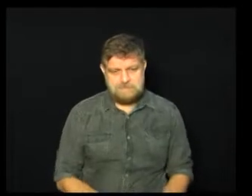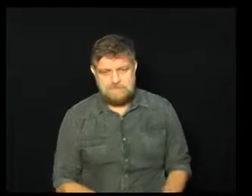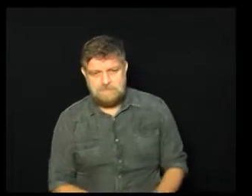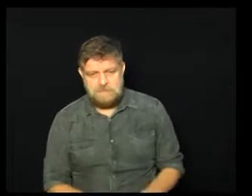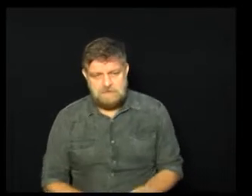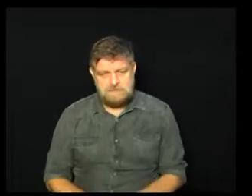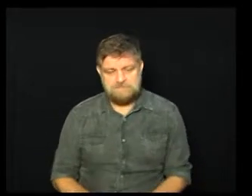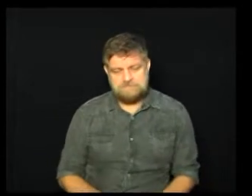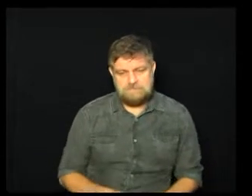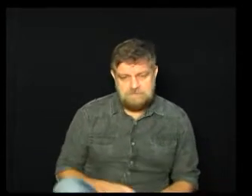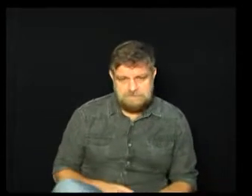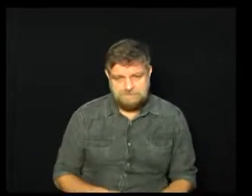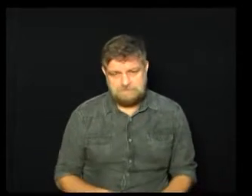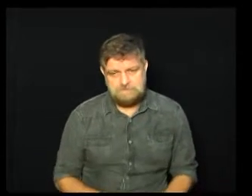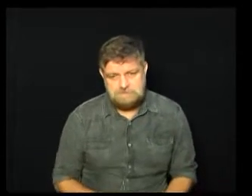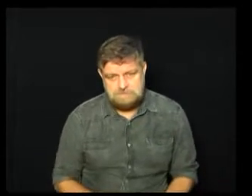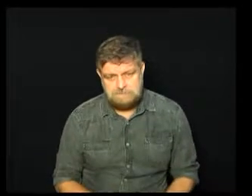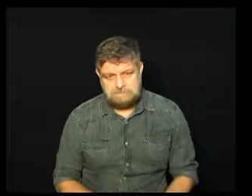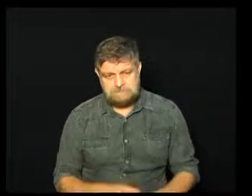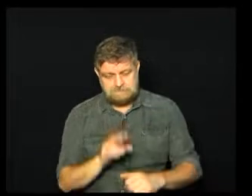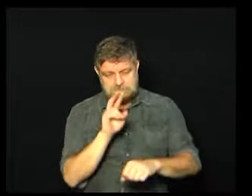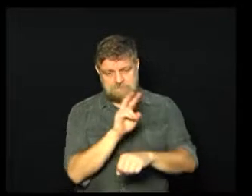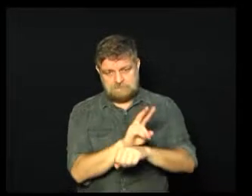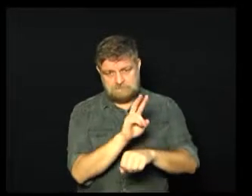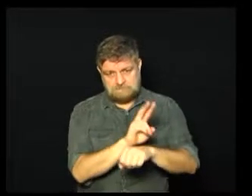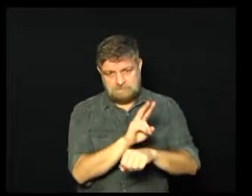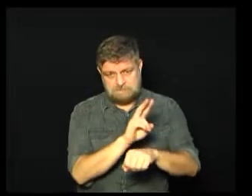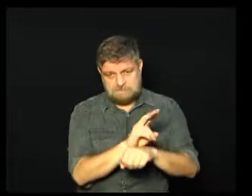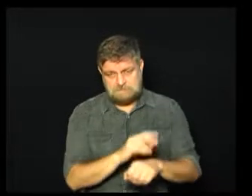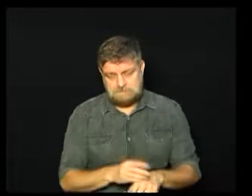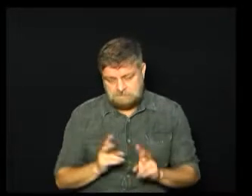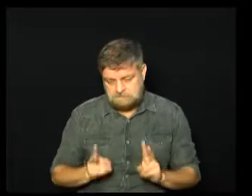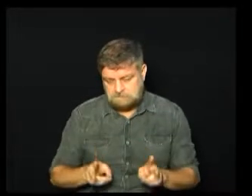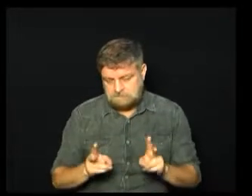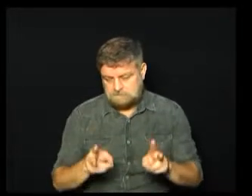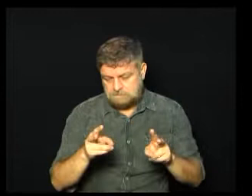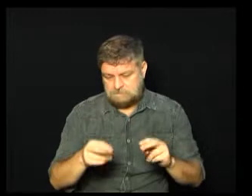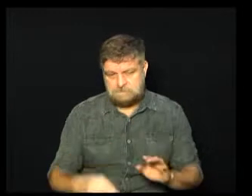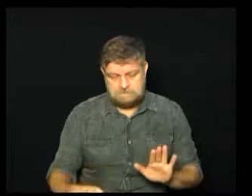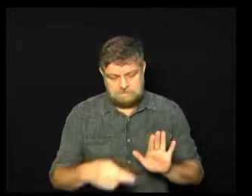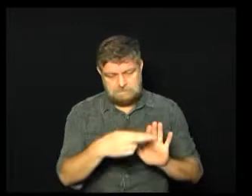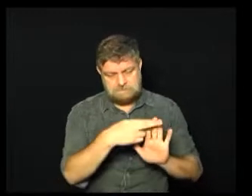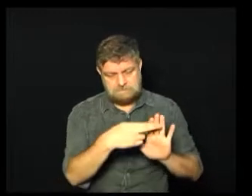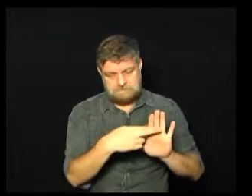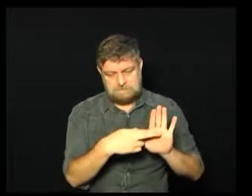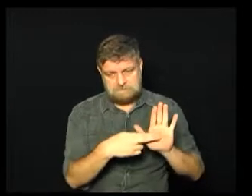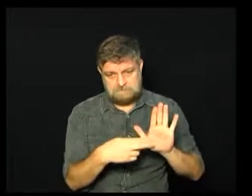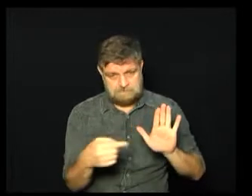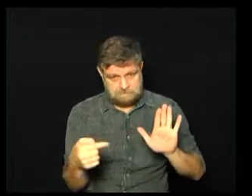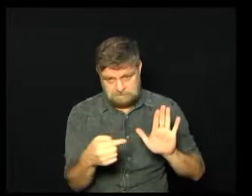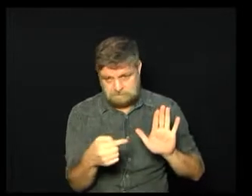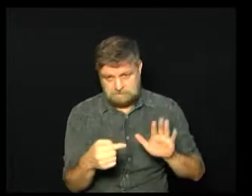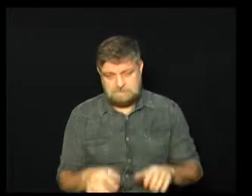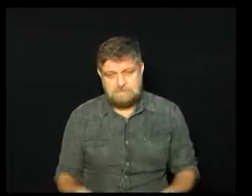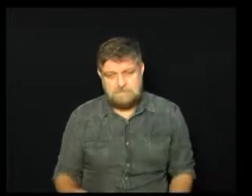Acerca da proteção, continua as normativas sobre proteção, né?